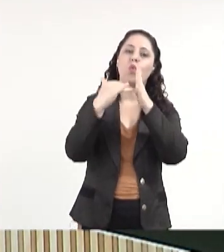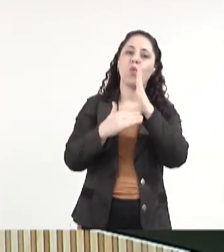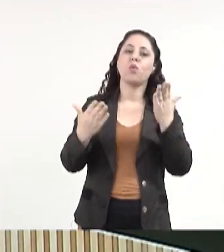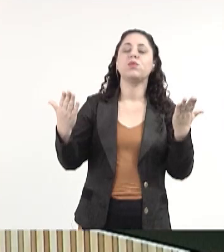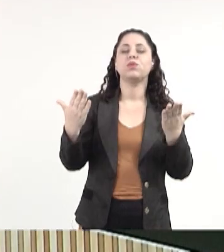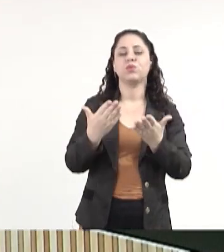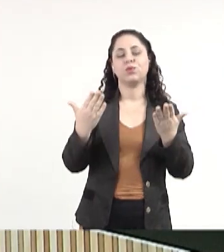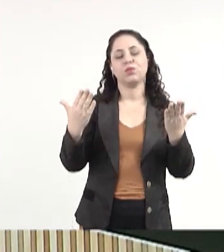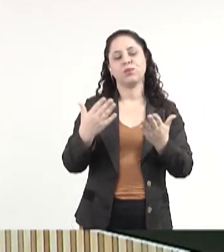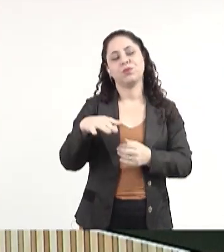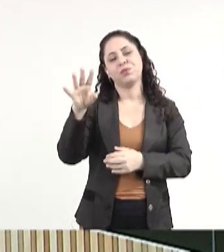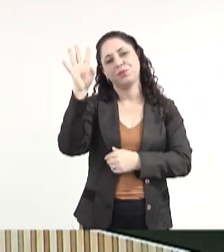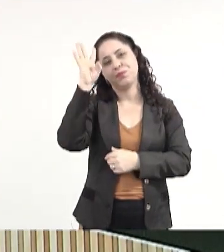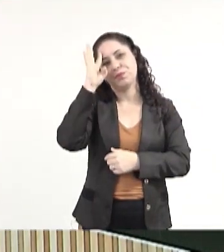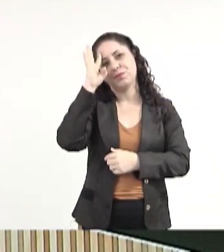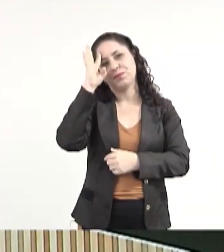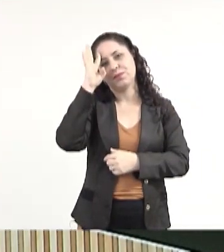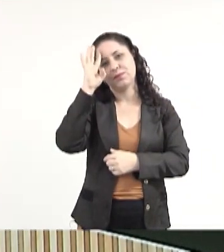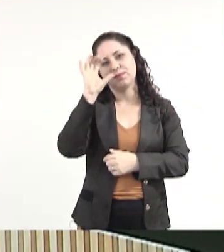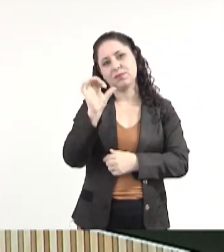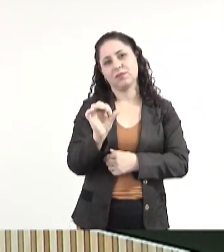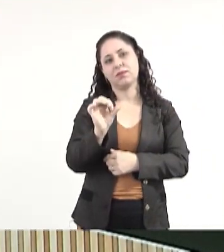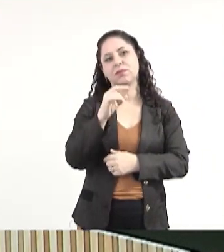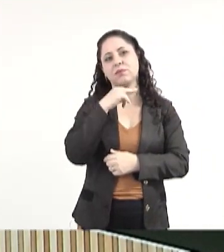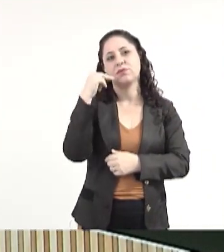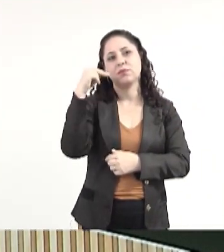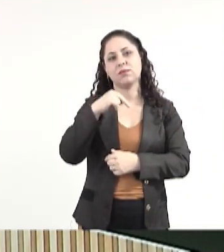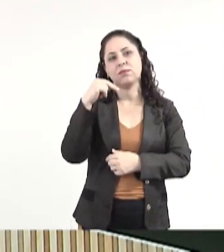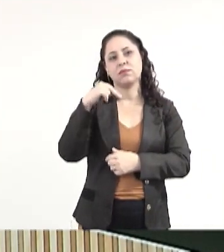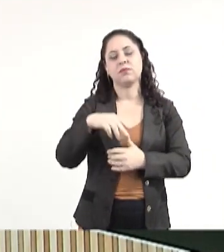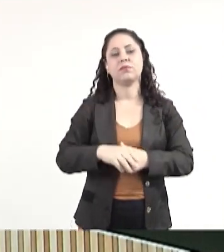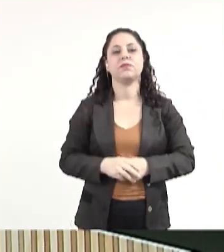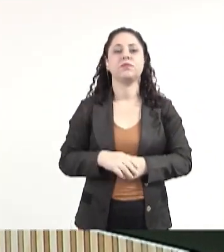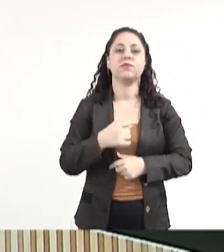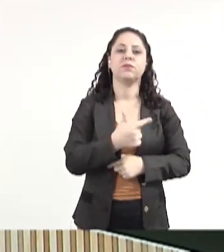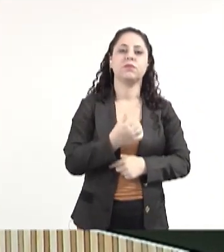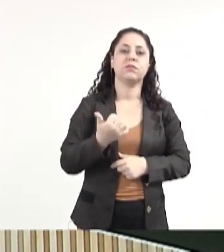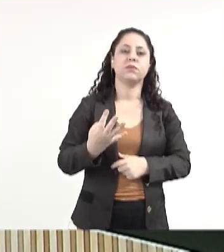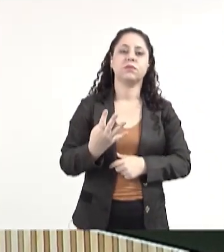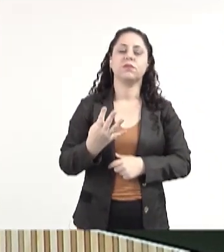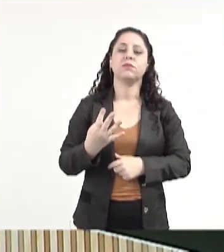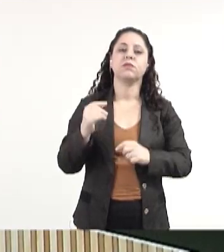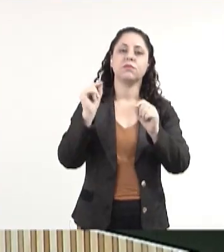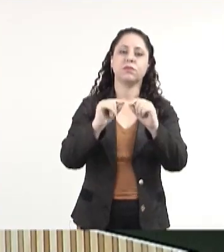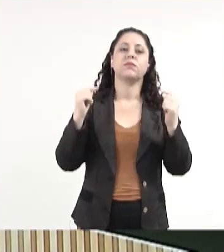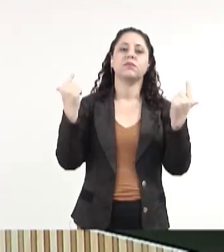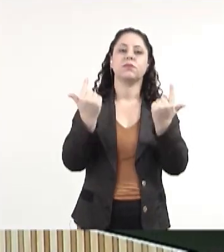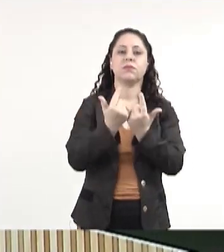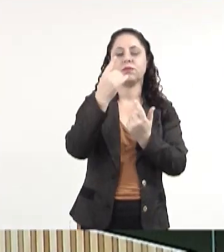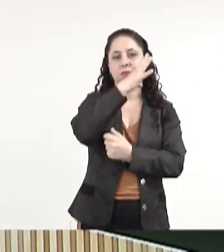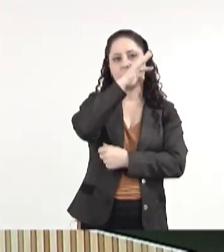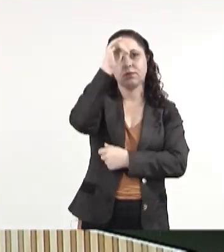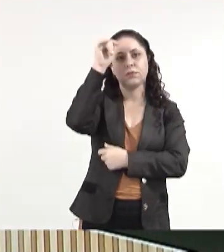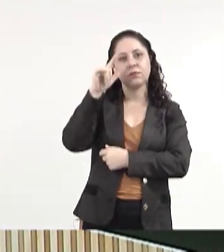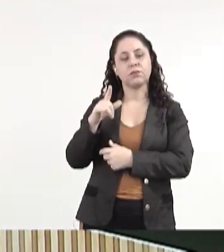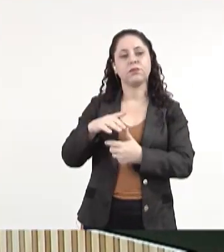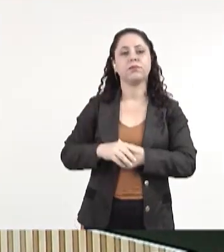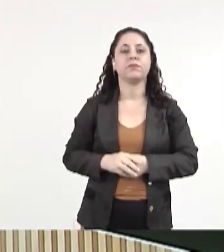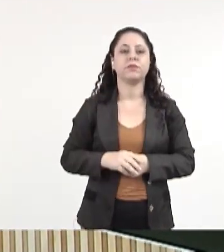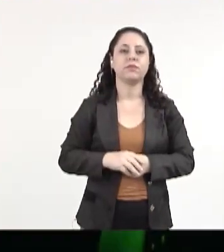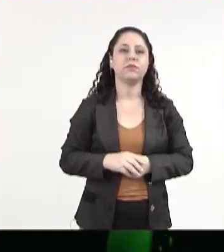dia aqui nesta quarta-feira, 6 de novembro de 2024, na Assembleia Legislativa de Mato Grosso do